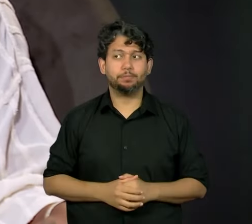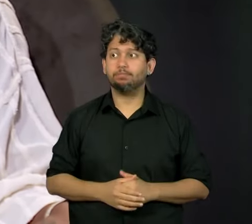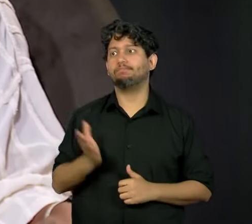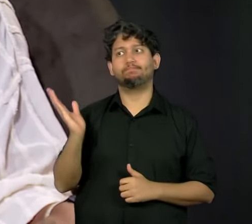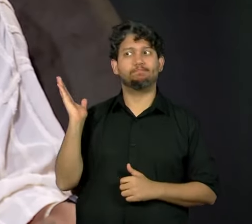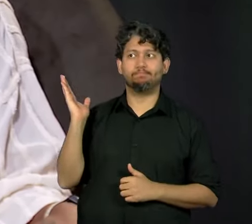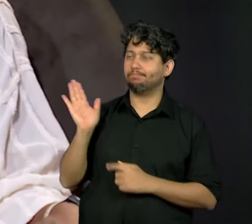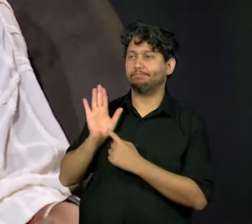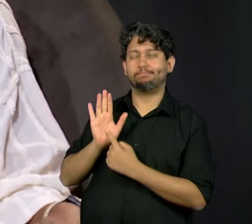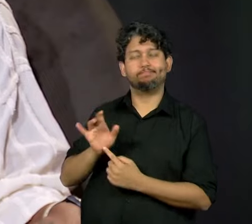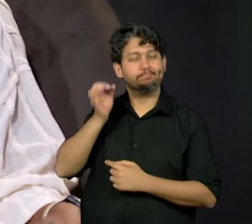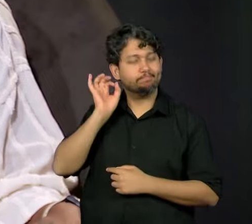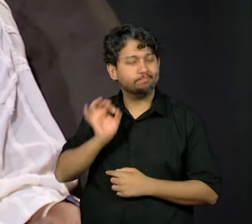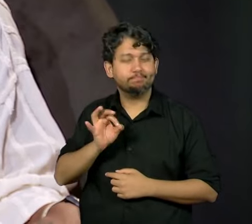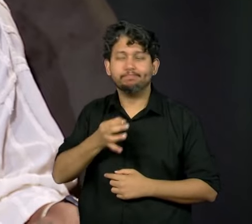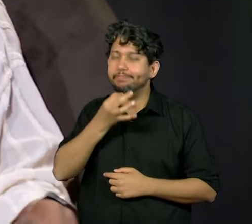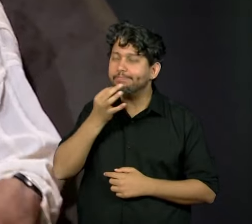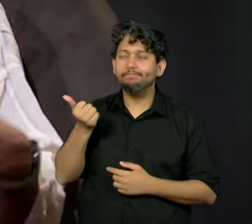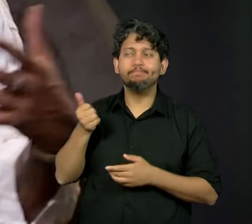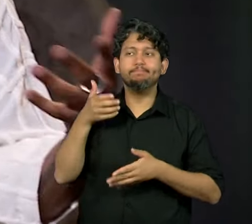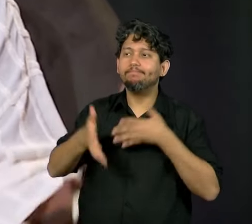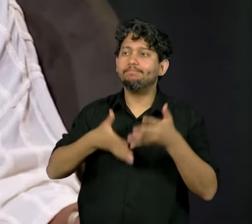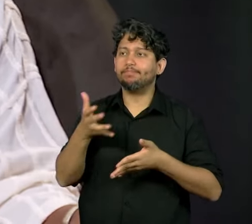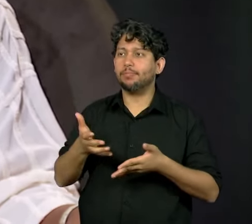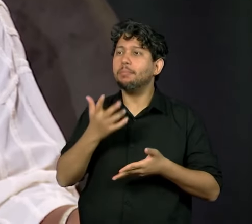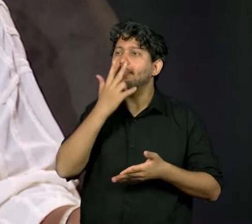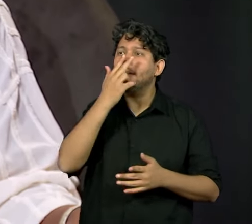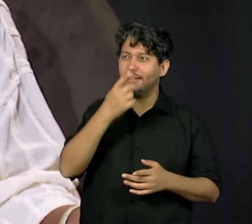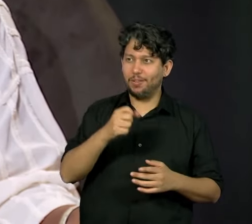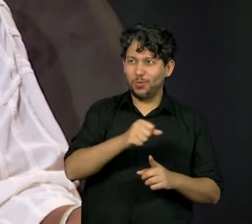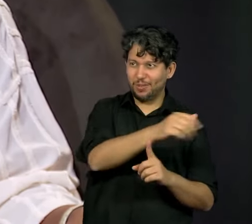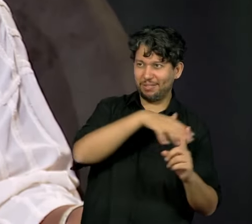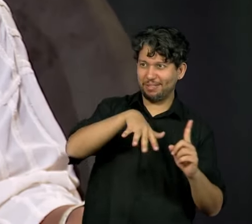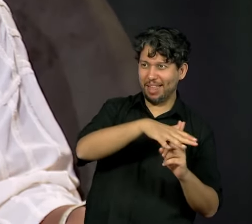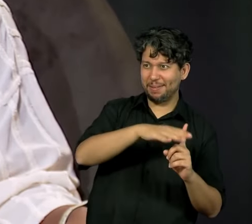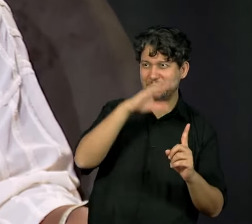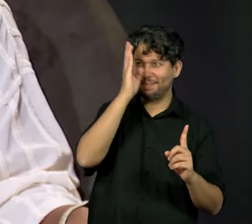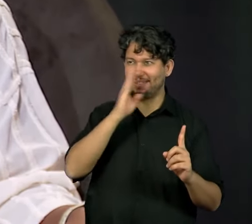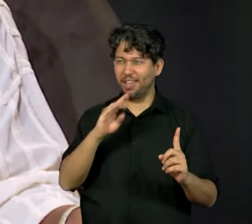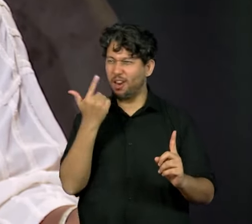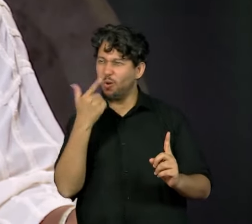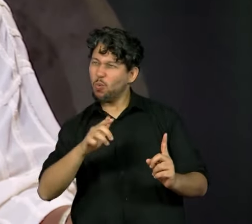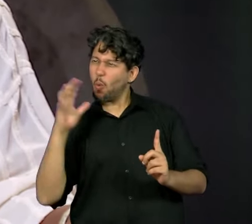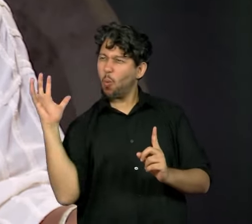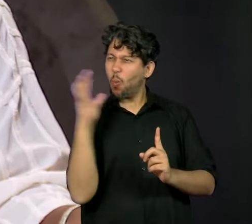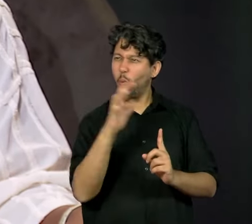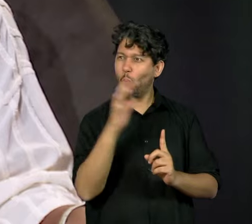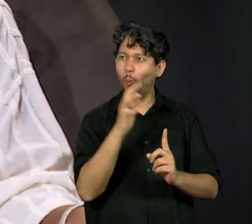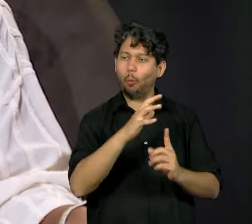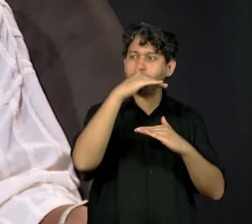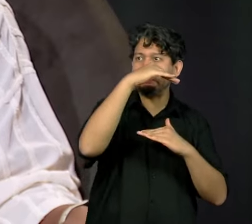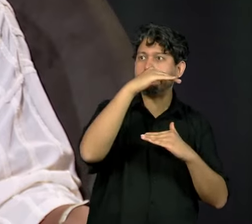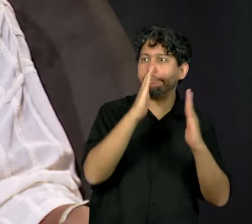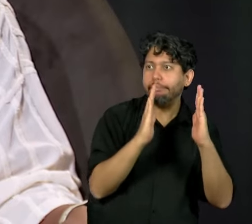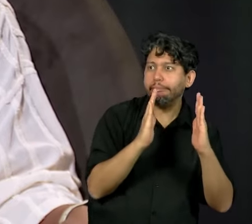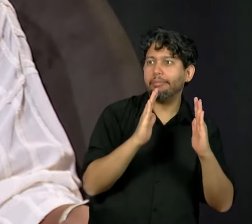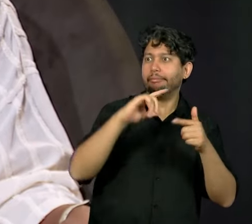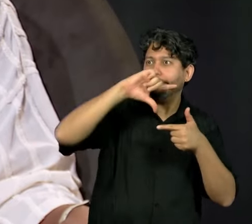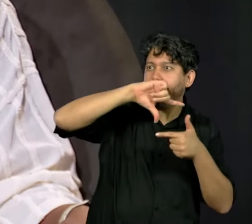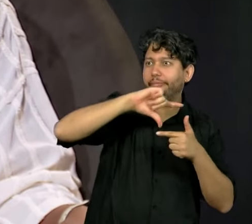Goulart traz é justamente essa formatação da sociedade brasileira, né? Que ela é feita a partir